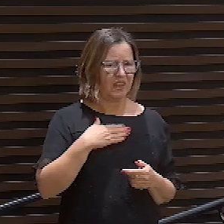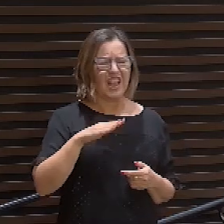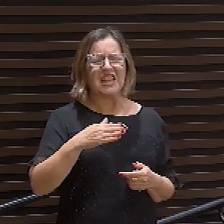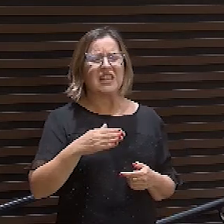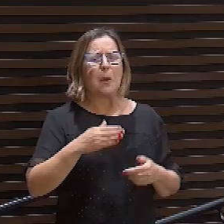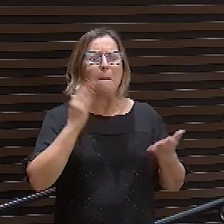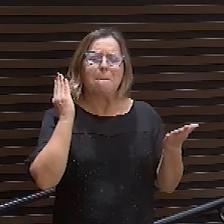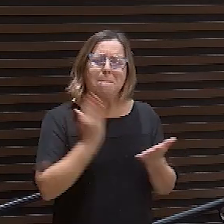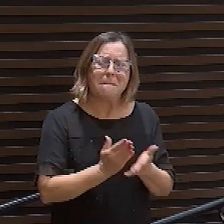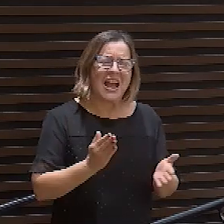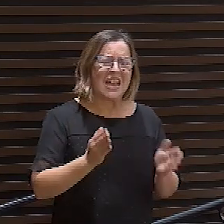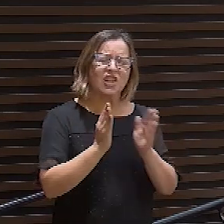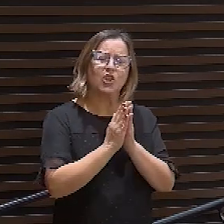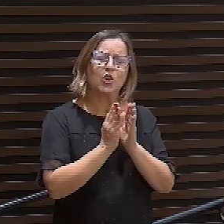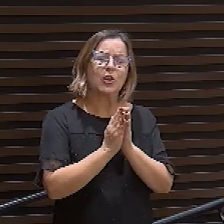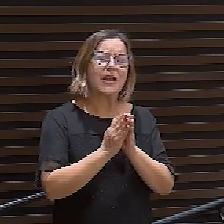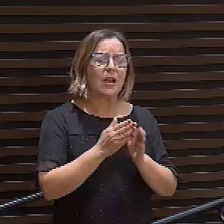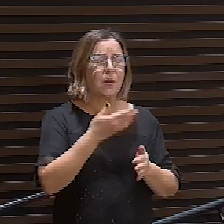Pai Nosso.